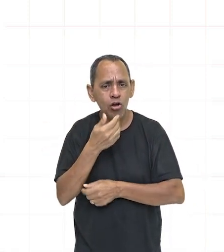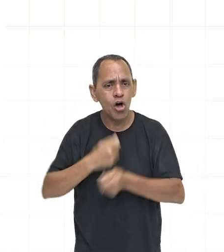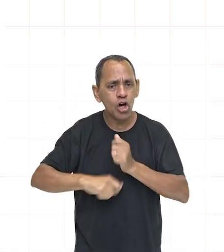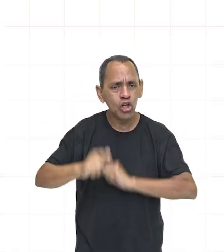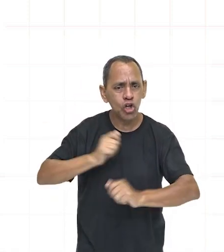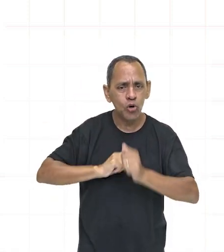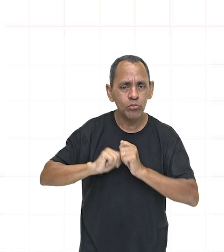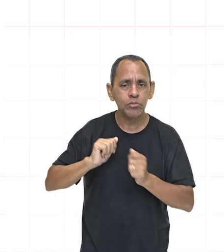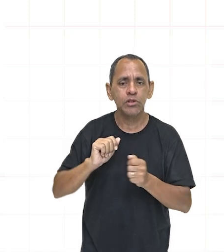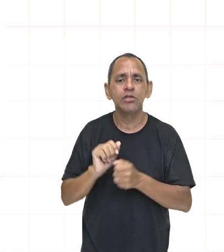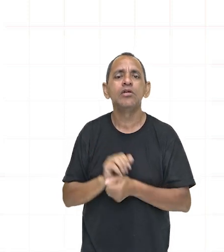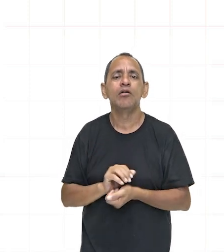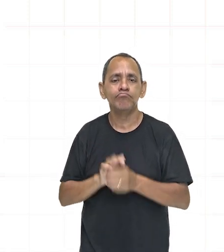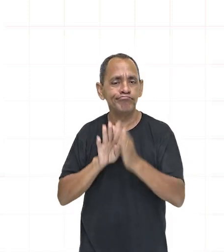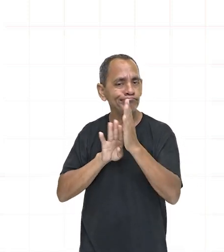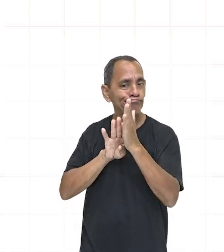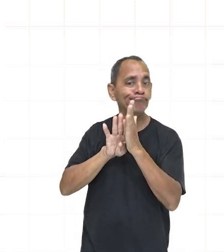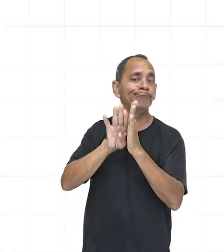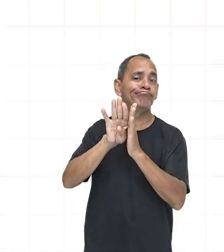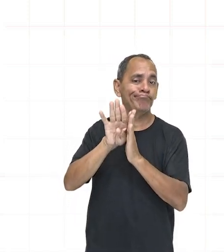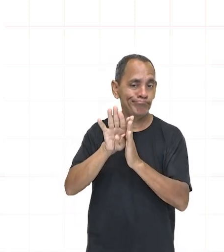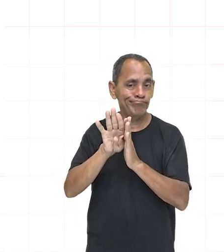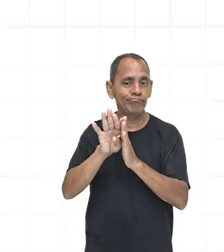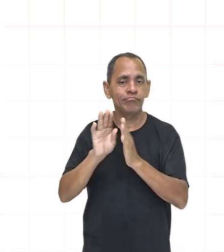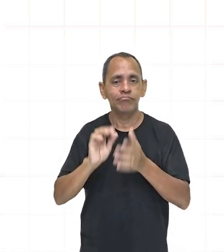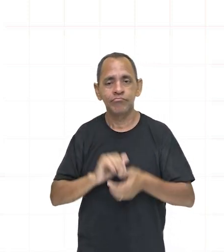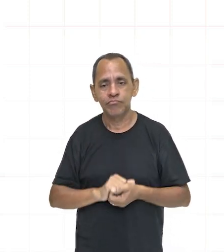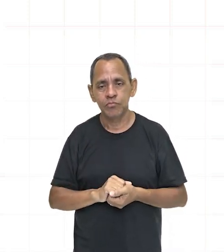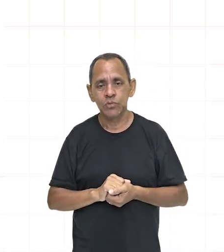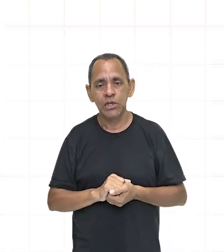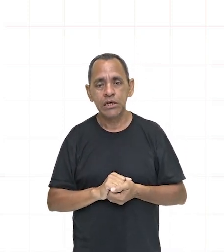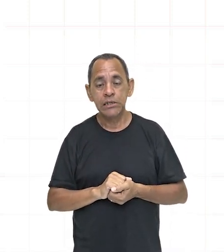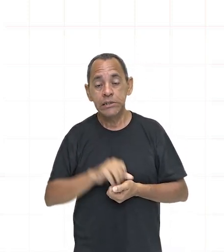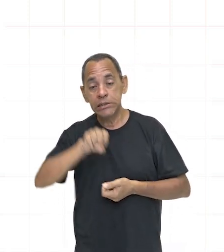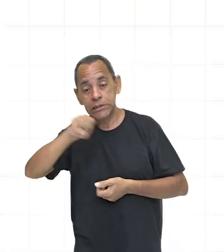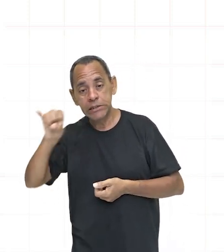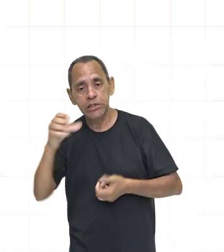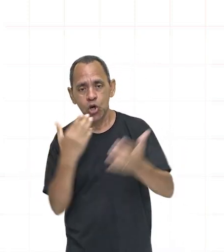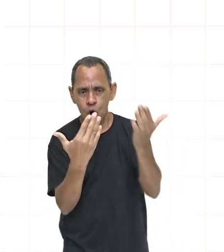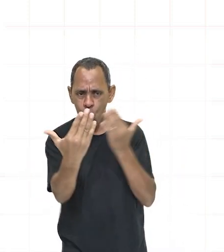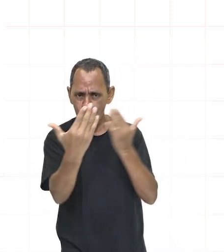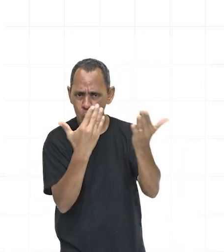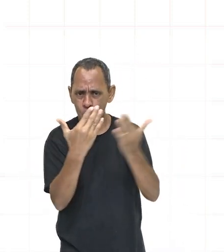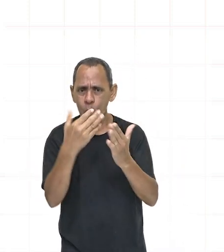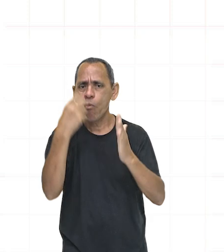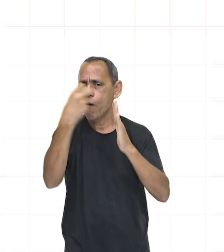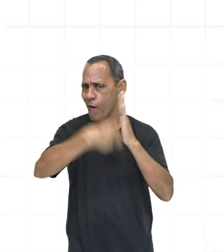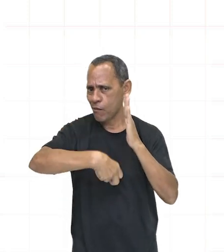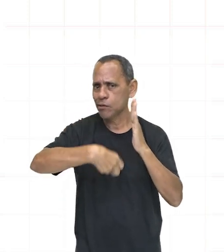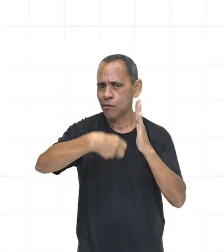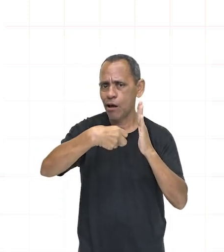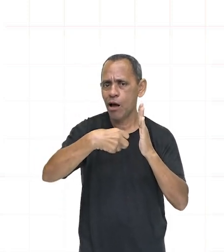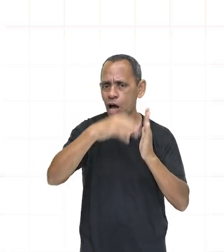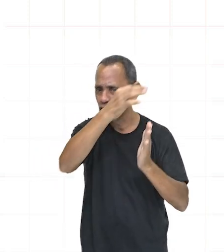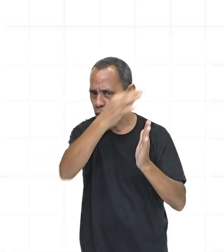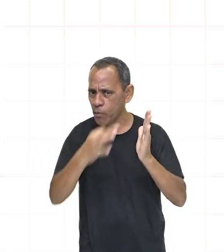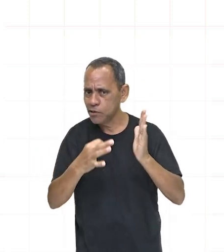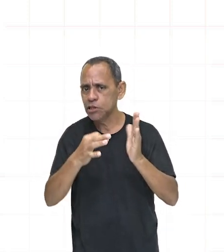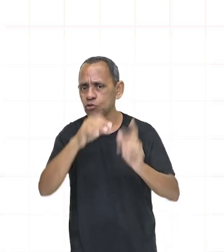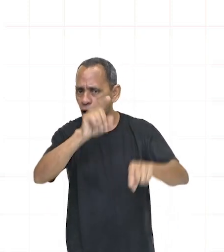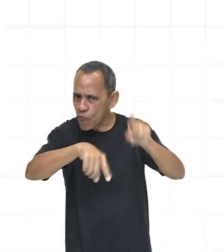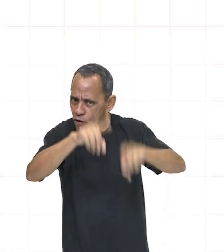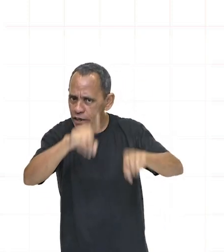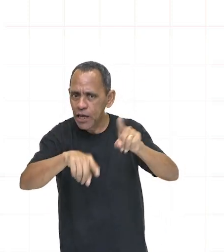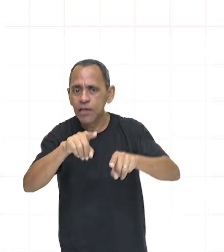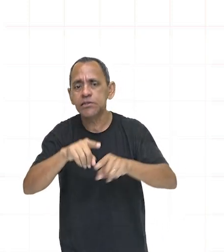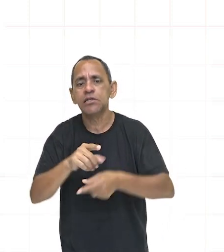mais elevada? Se a gente for analisar ali e comparar em relação a essa taxa de câmbio, com certeza a Alemanha, os países aí